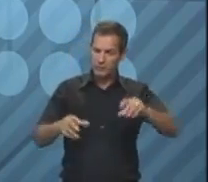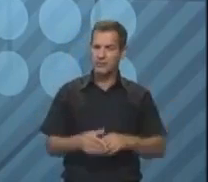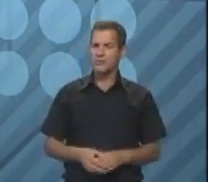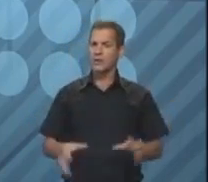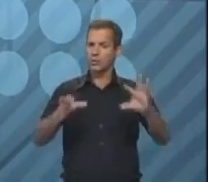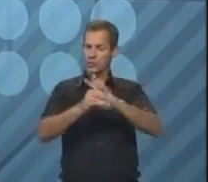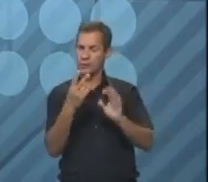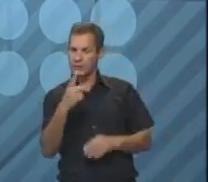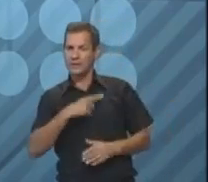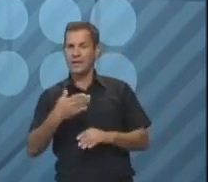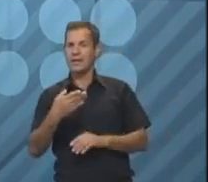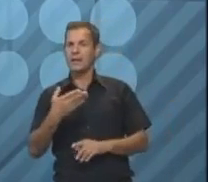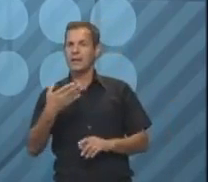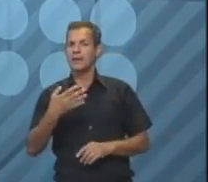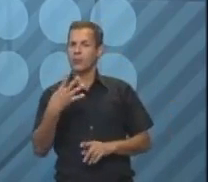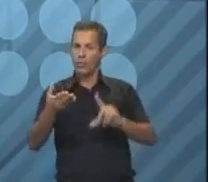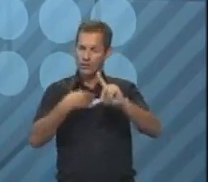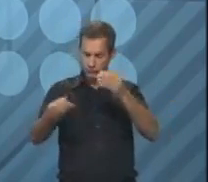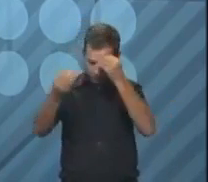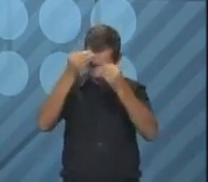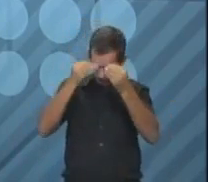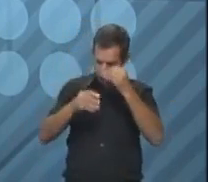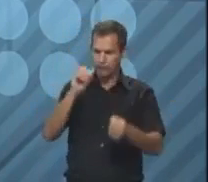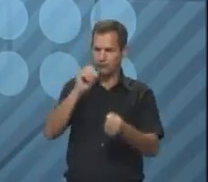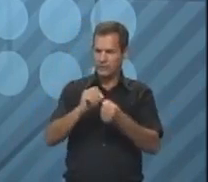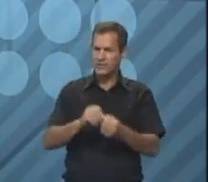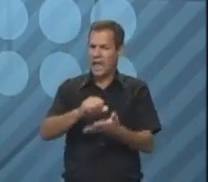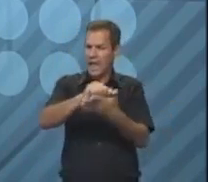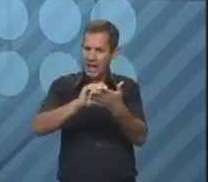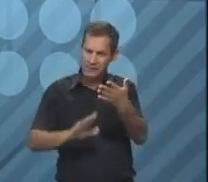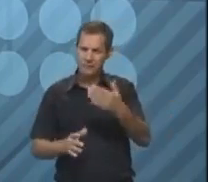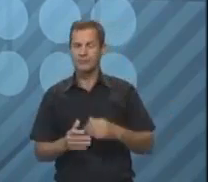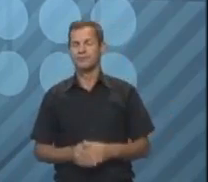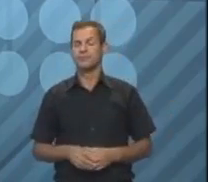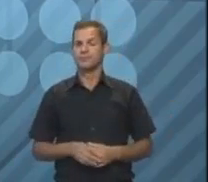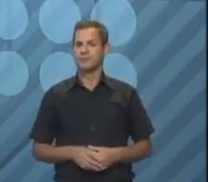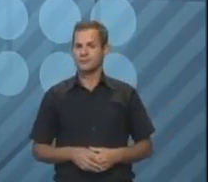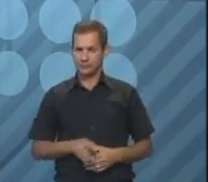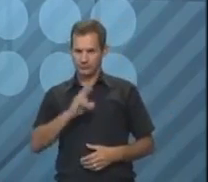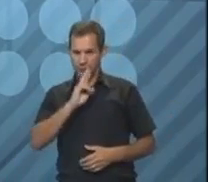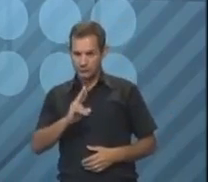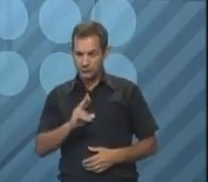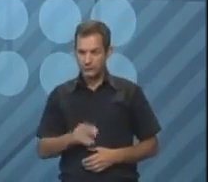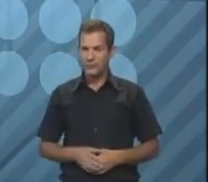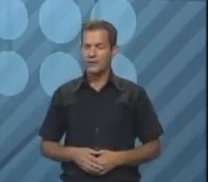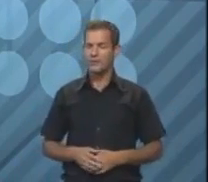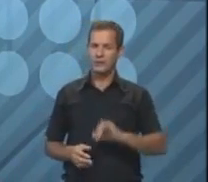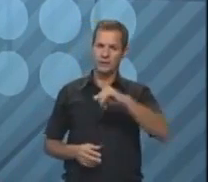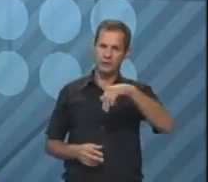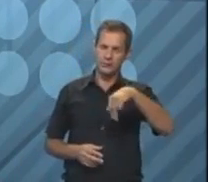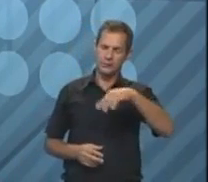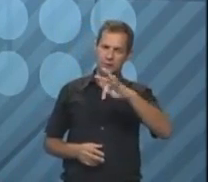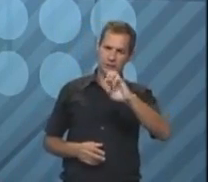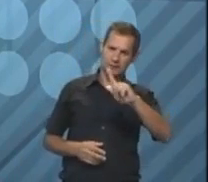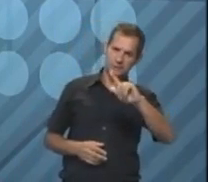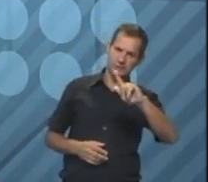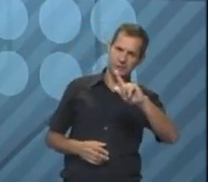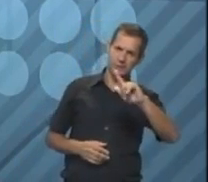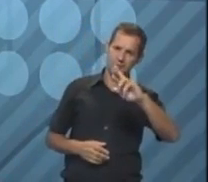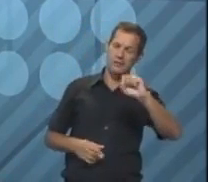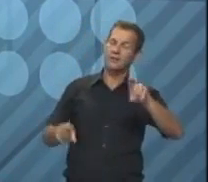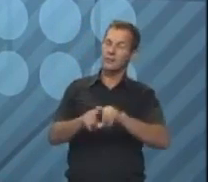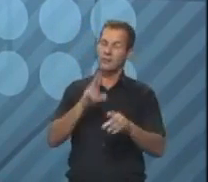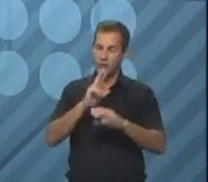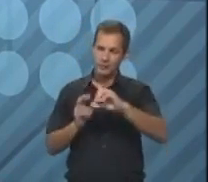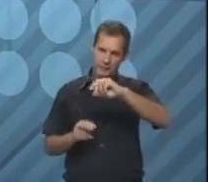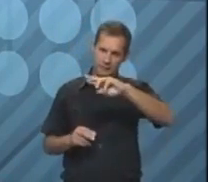2, ela possui 4 aulas de fixação, onde são feitos exercícios, onde são resolvidas integrais, onde são resolvidas derivadas